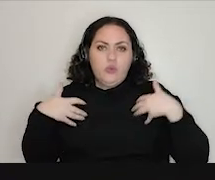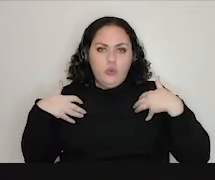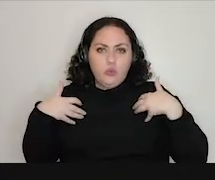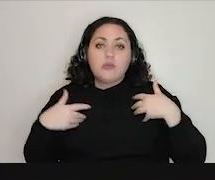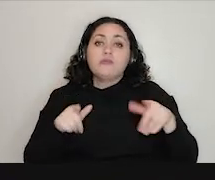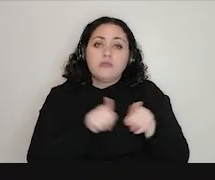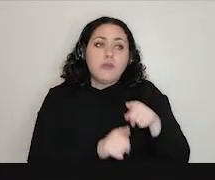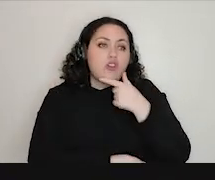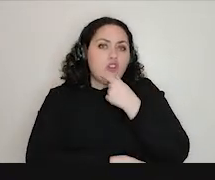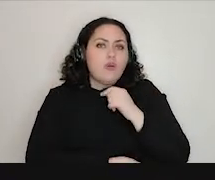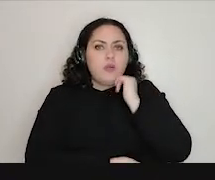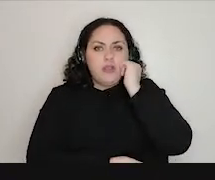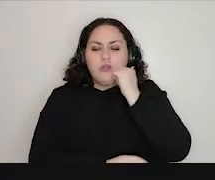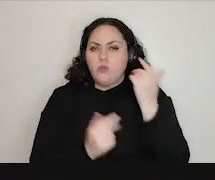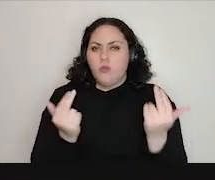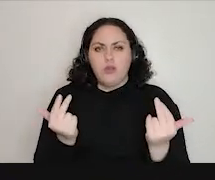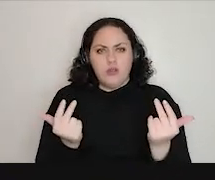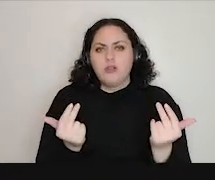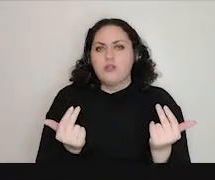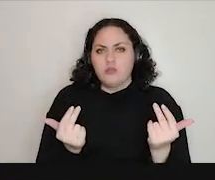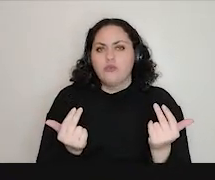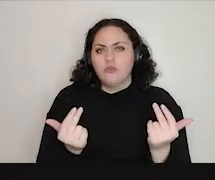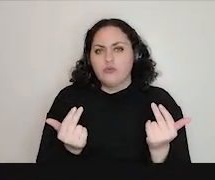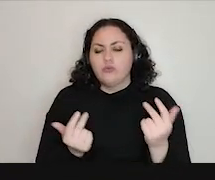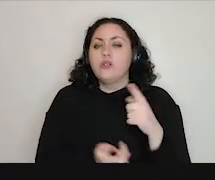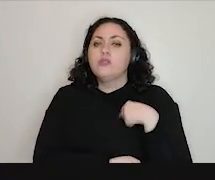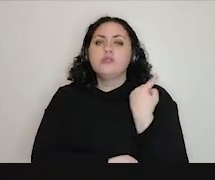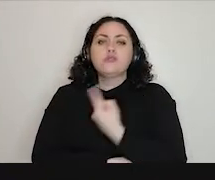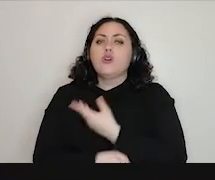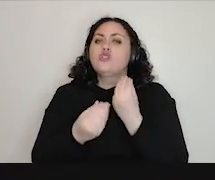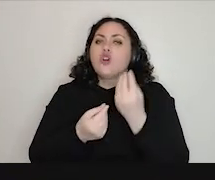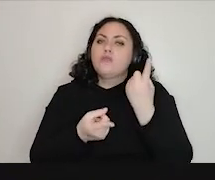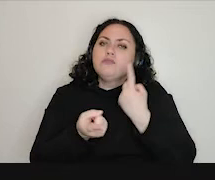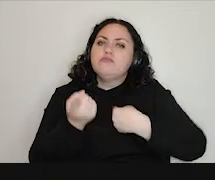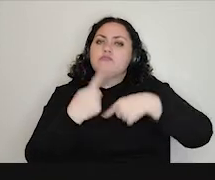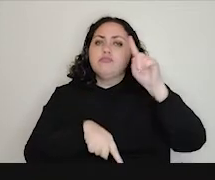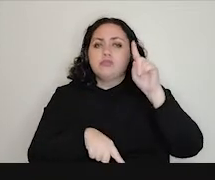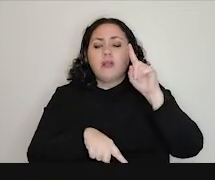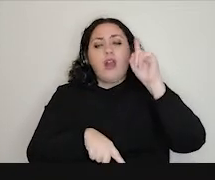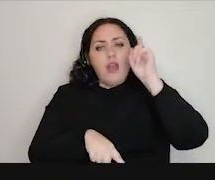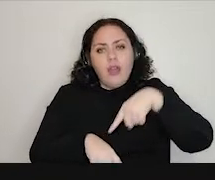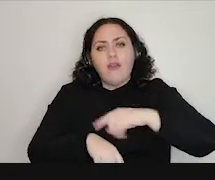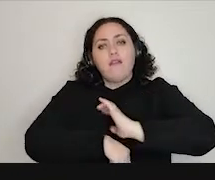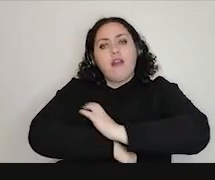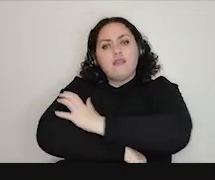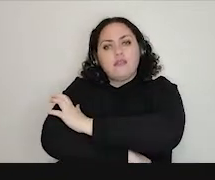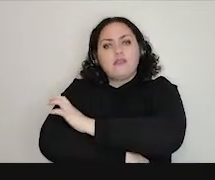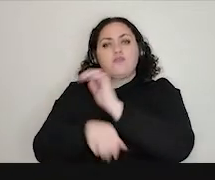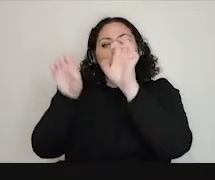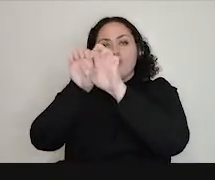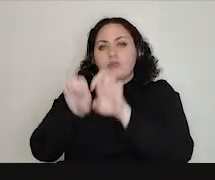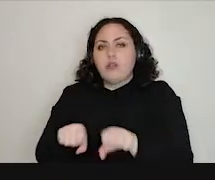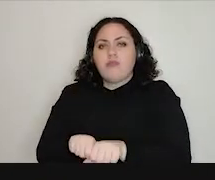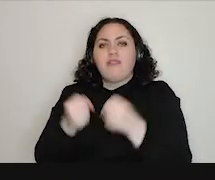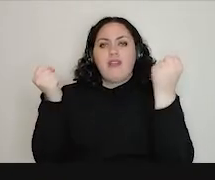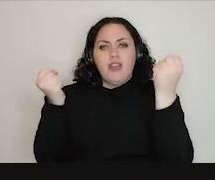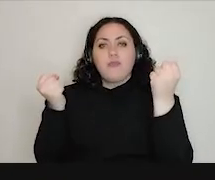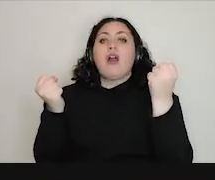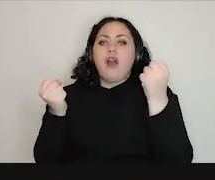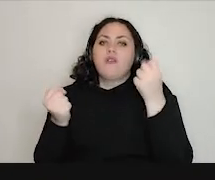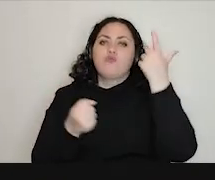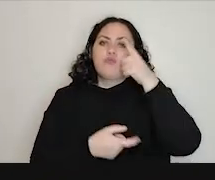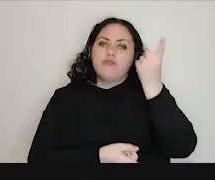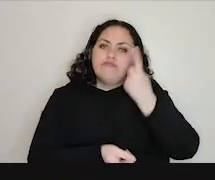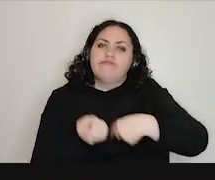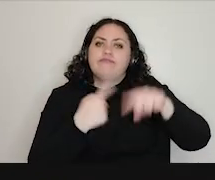gente consegue superar, né, isso superando o racismo estrutural. Né? Então, o que a gente vê